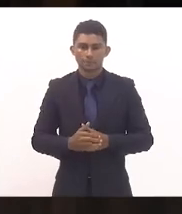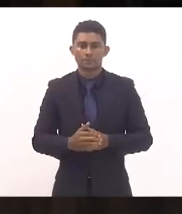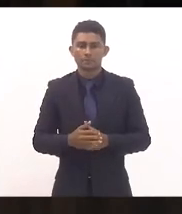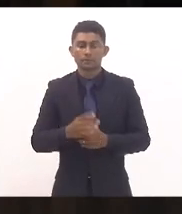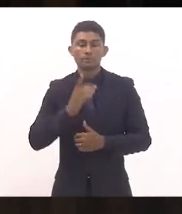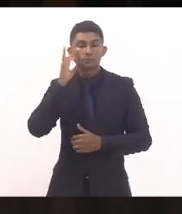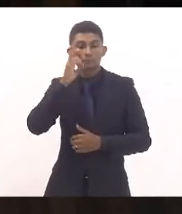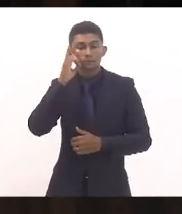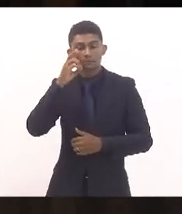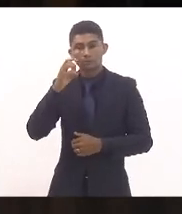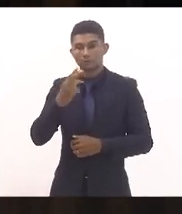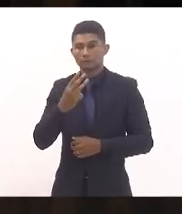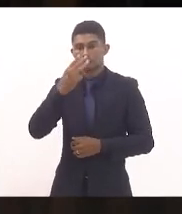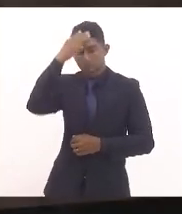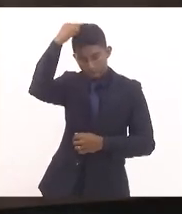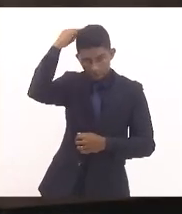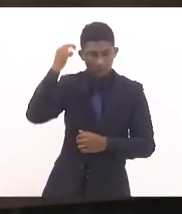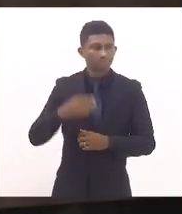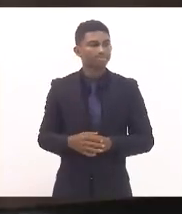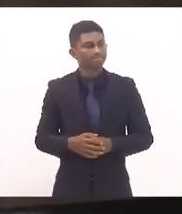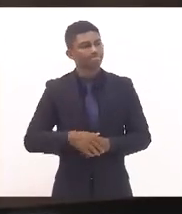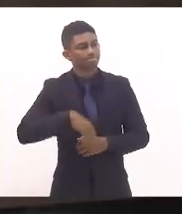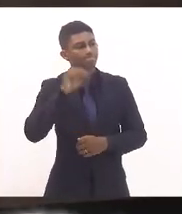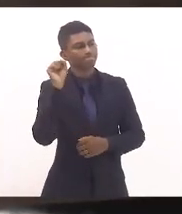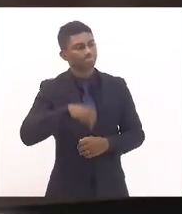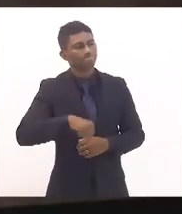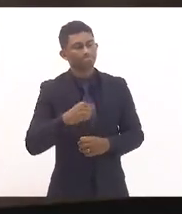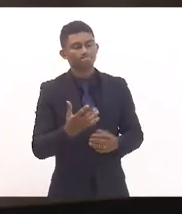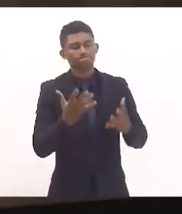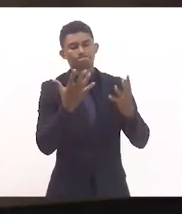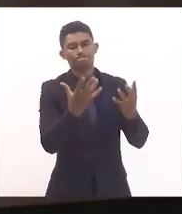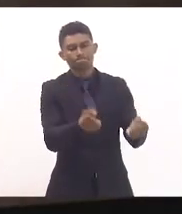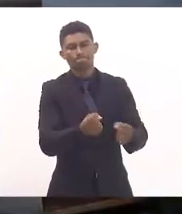deputado Márcio Pacheco. Favorável.